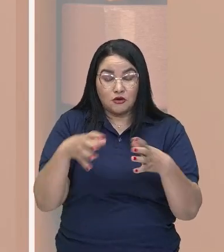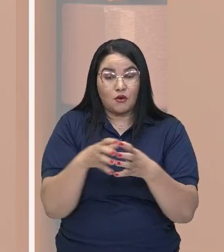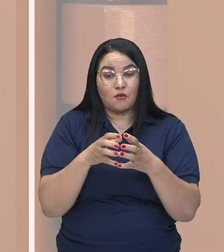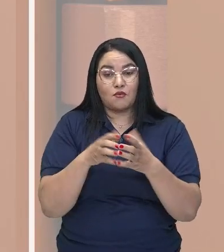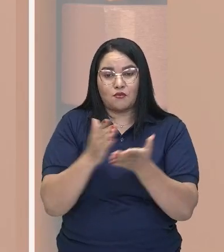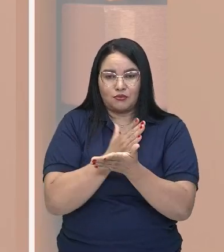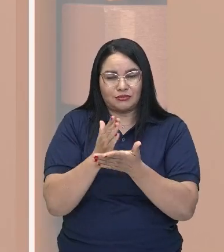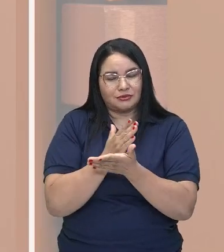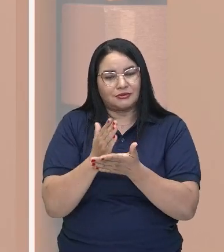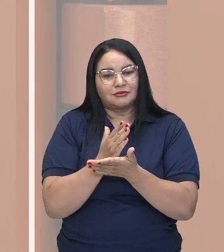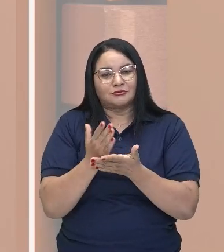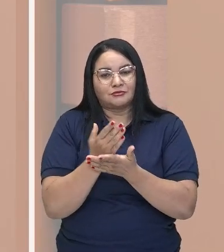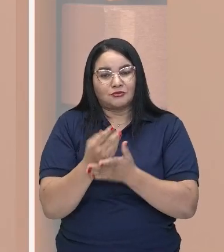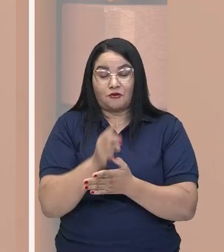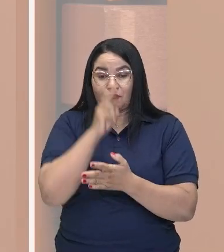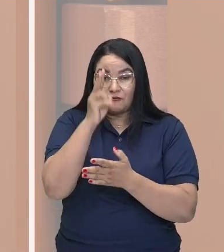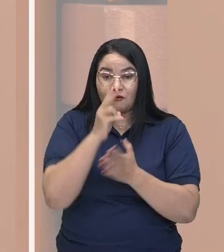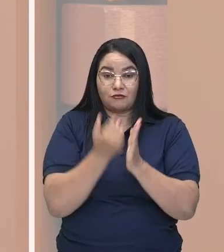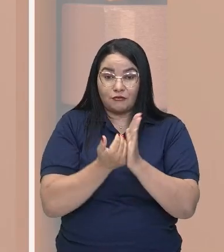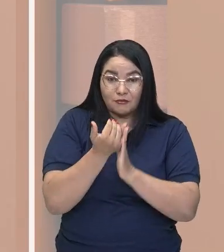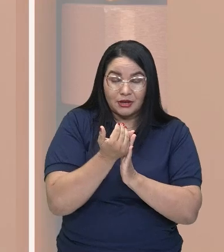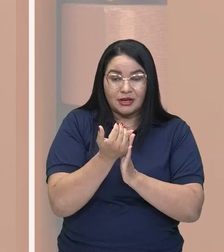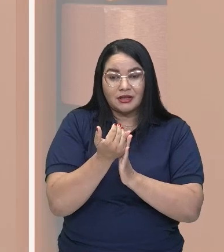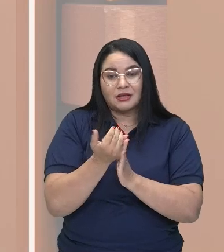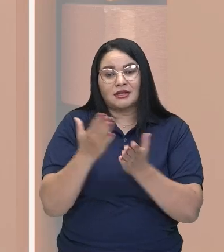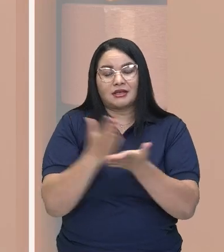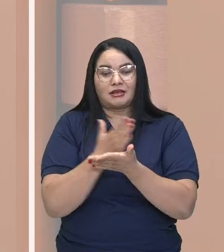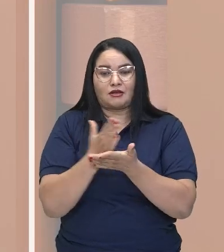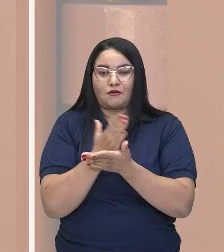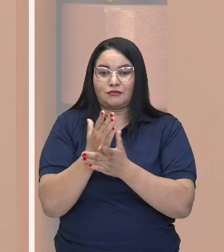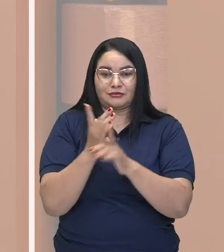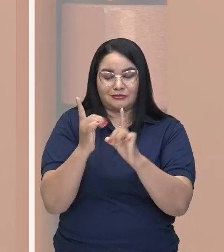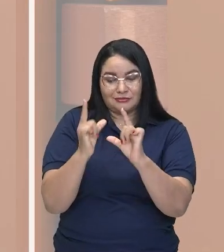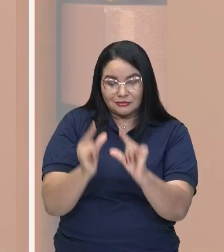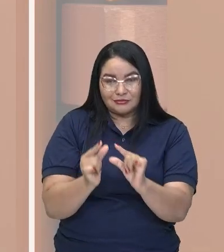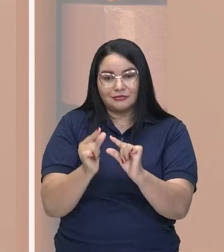se fortalecendo cada vez mais e eles vão, então,